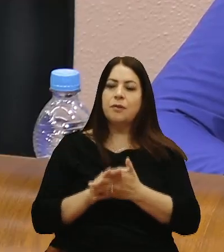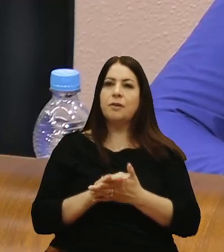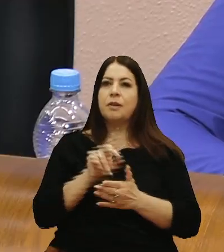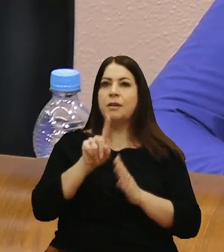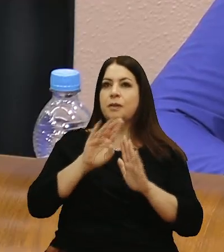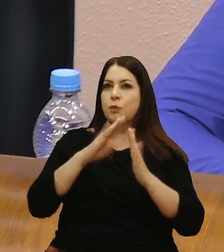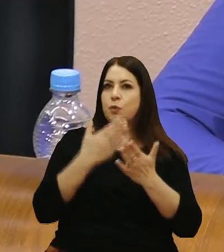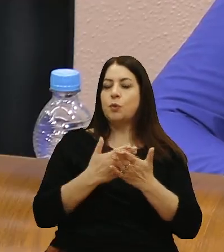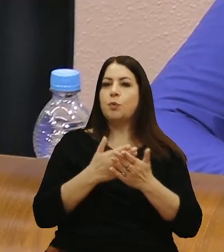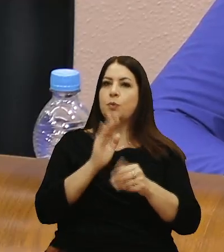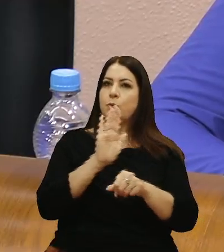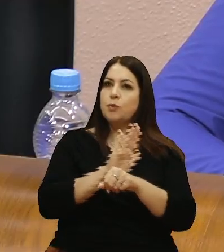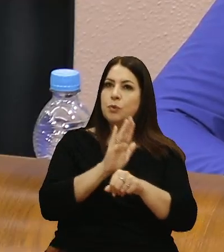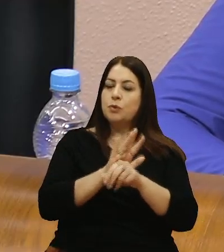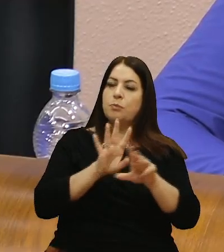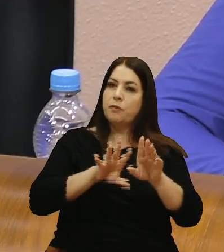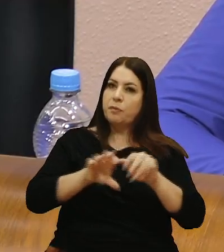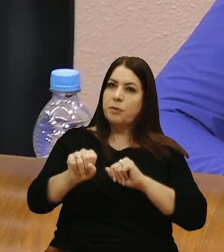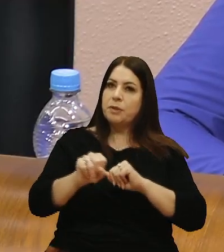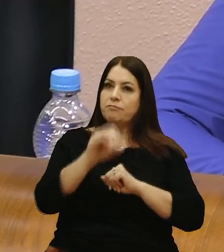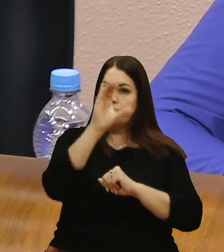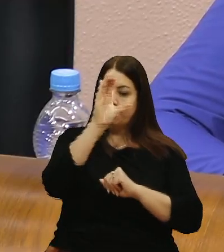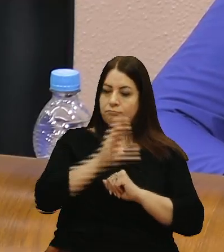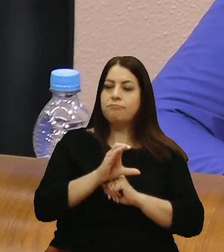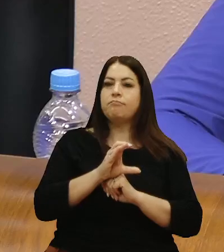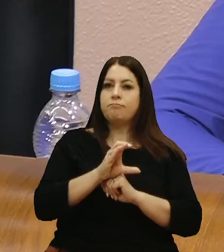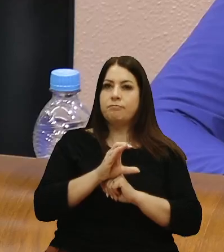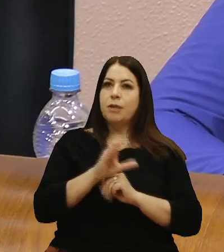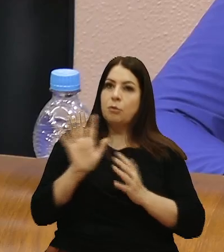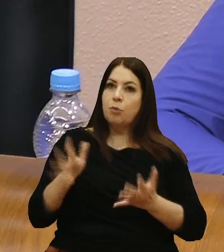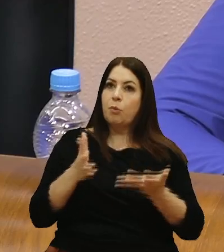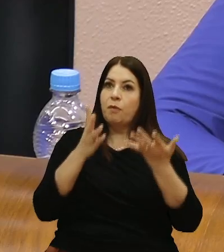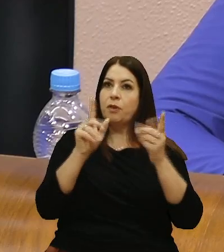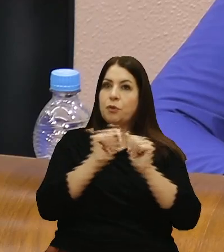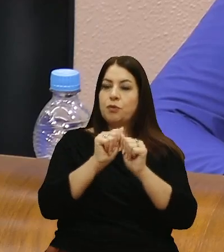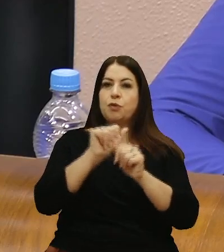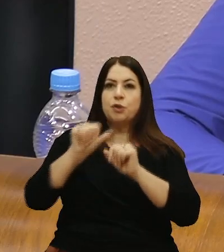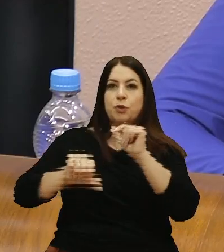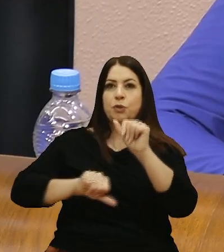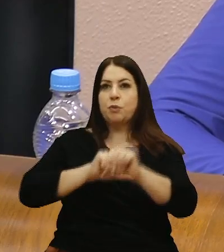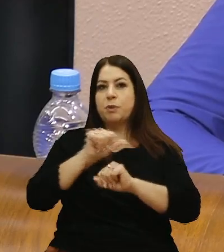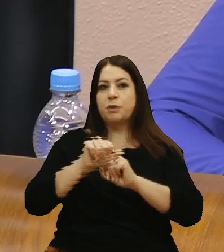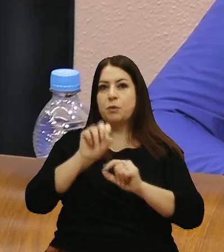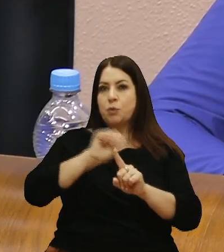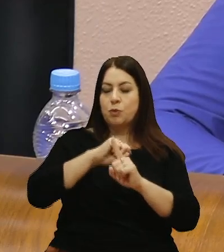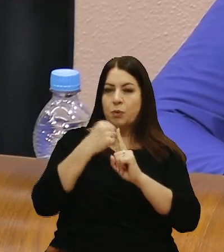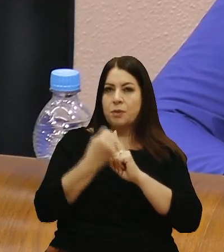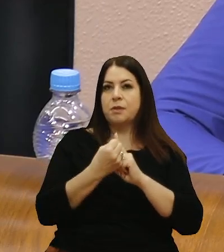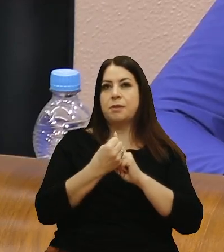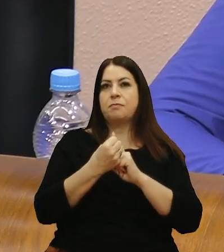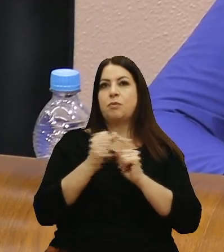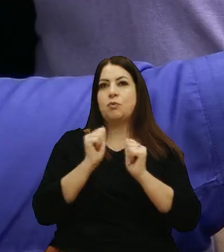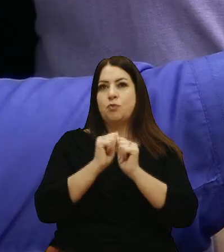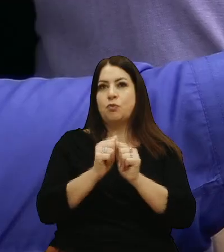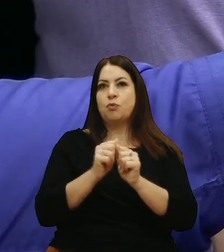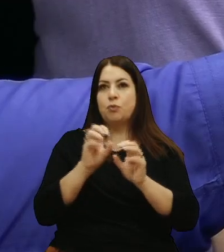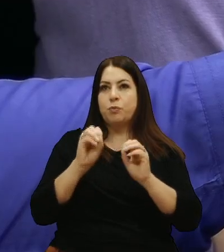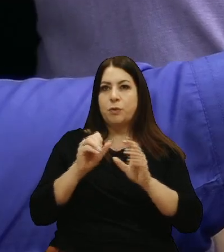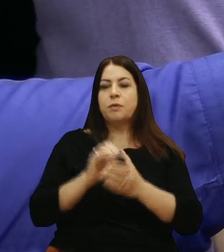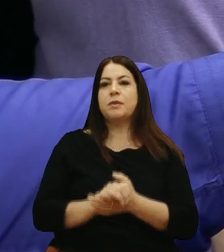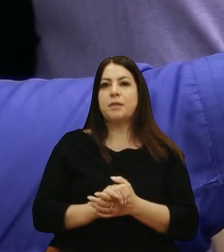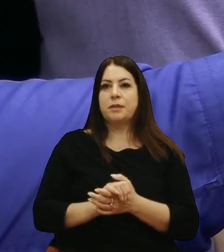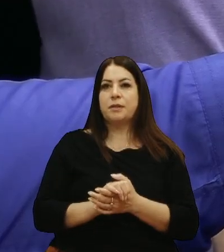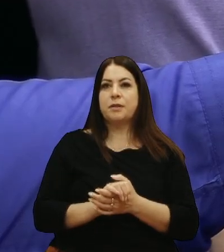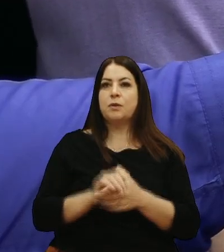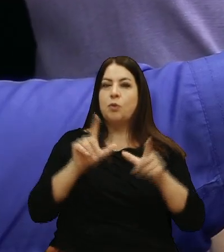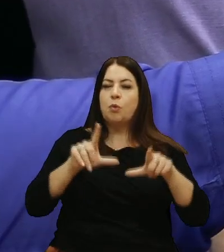escola contribui para a formação cidadã, promovendo a transformação social por meio da educação, em